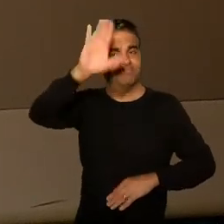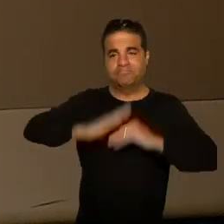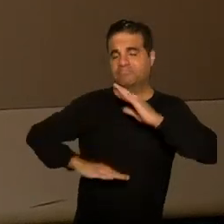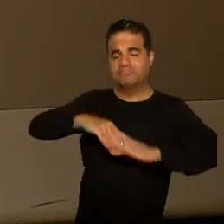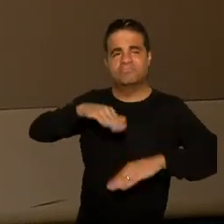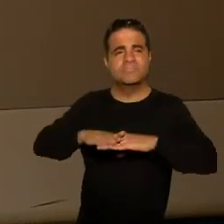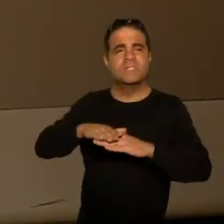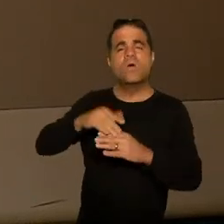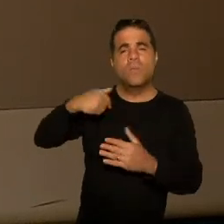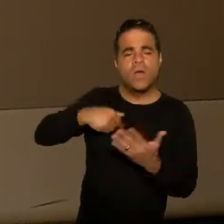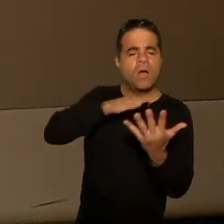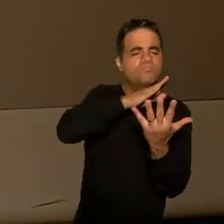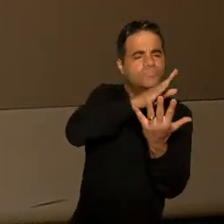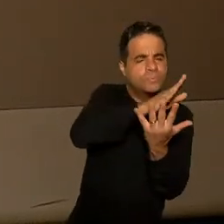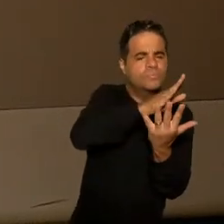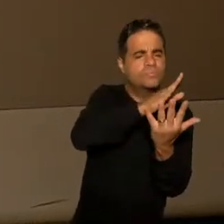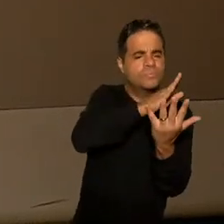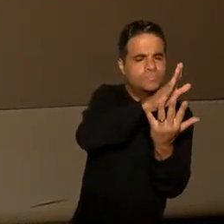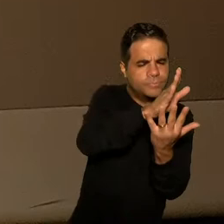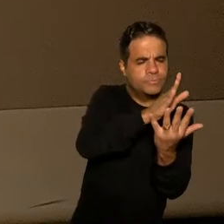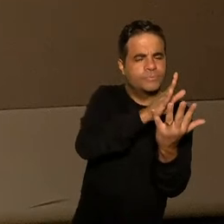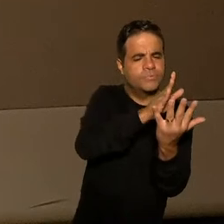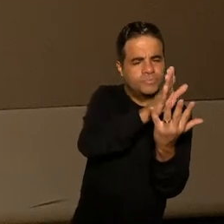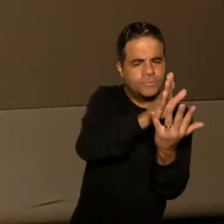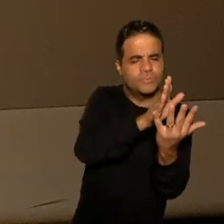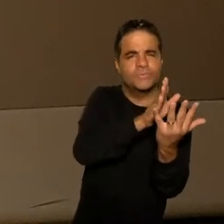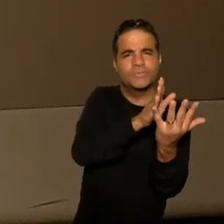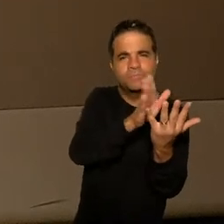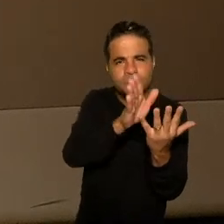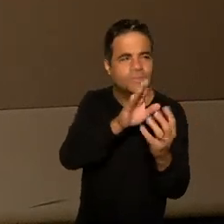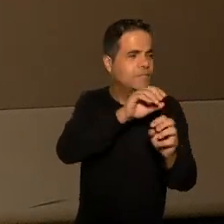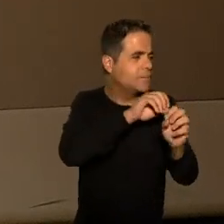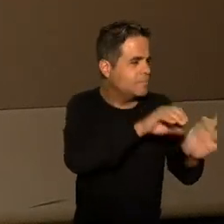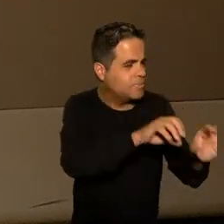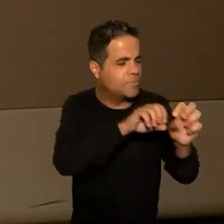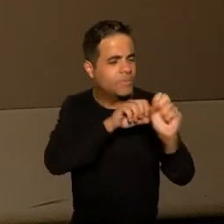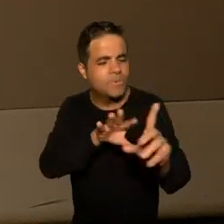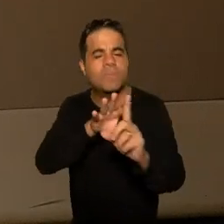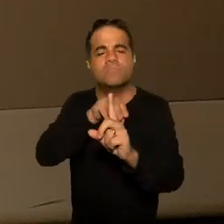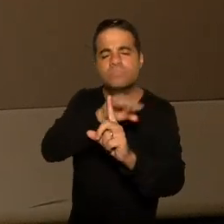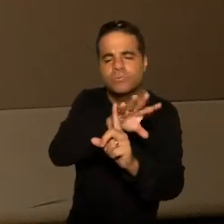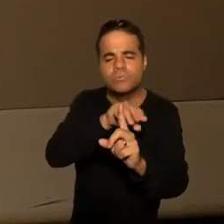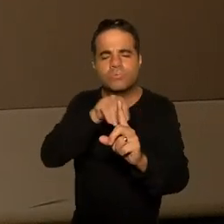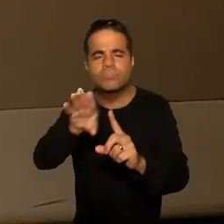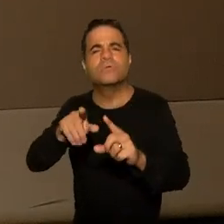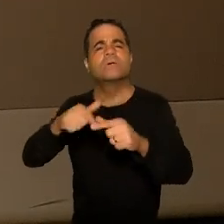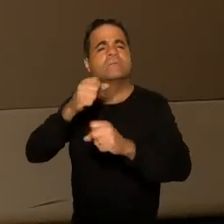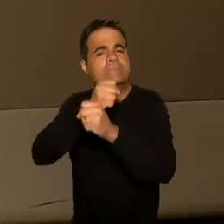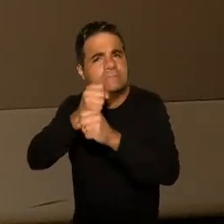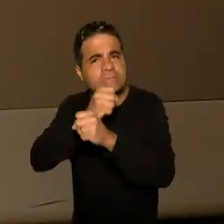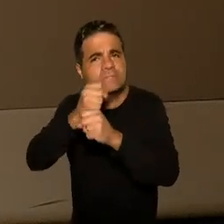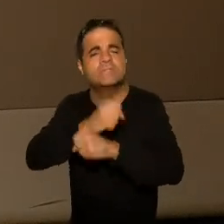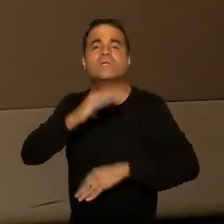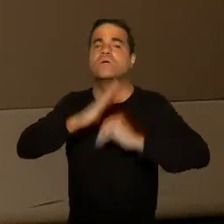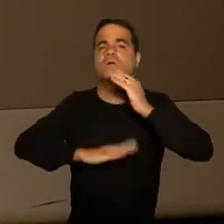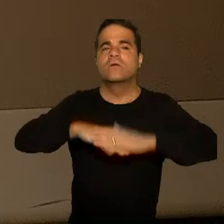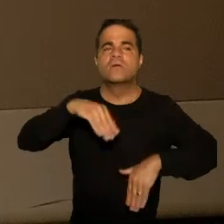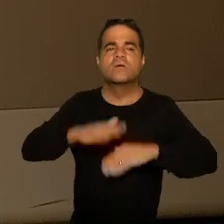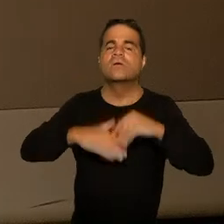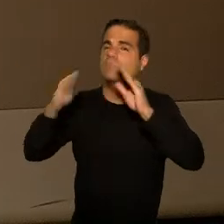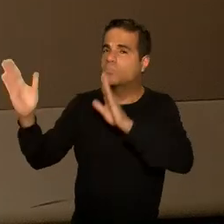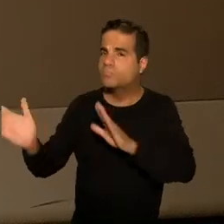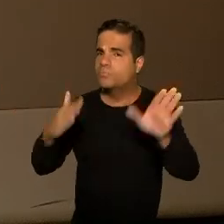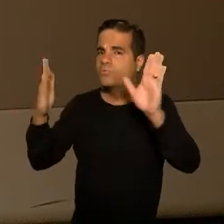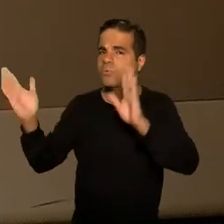eu transito um pouco tanto na questão da educação da mediação Mas trabalhei durante muitos anos na produção de